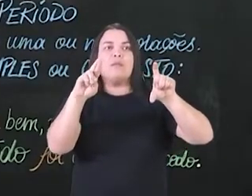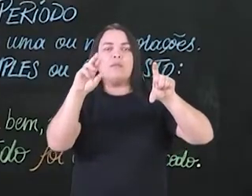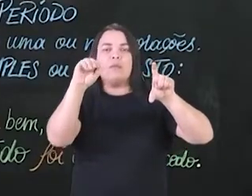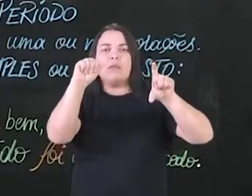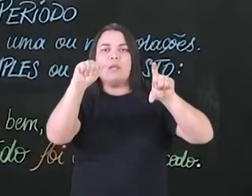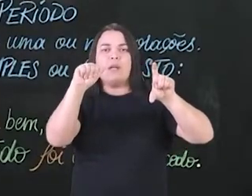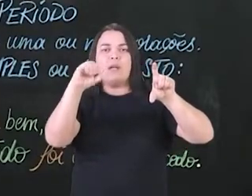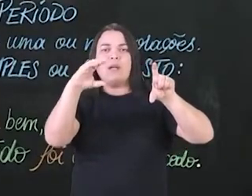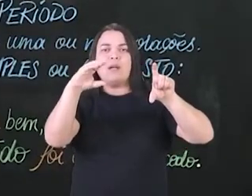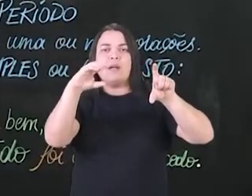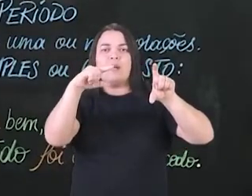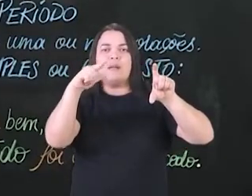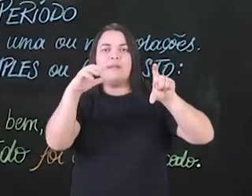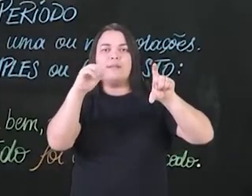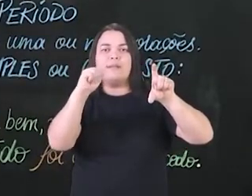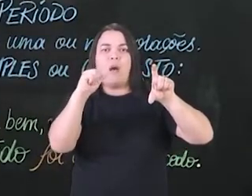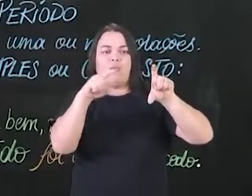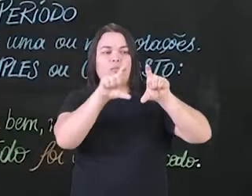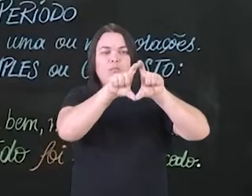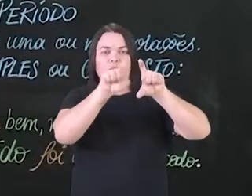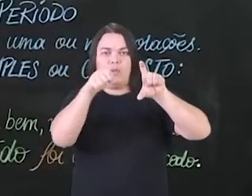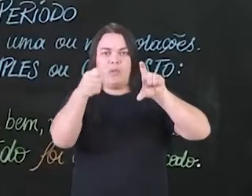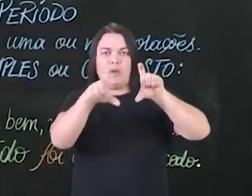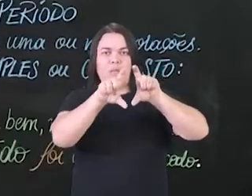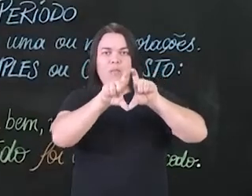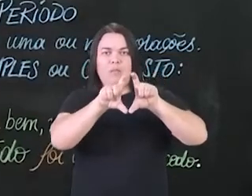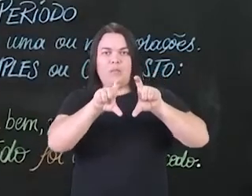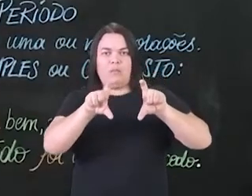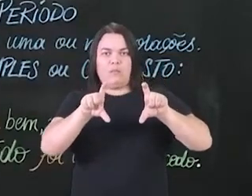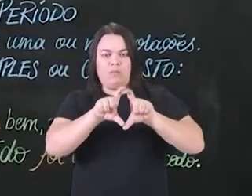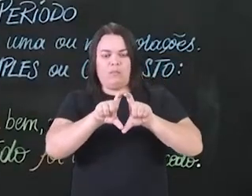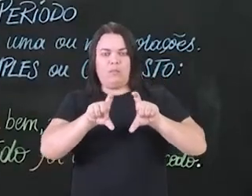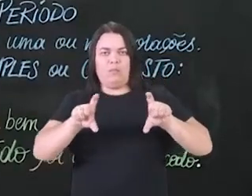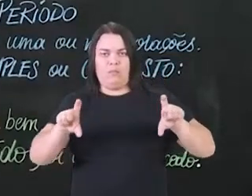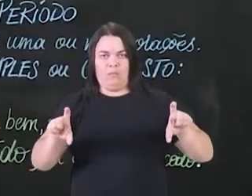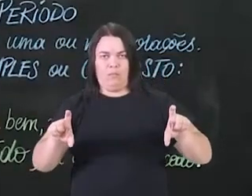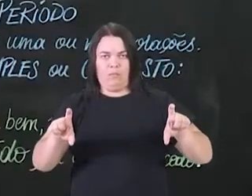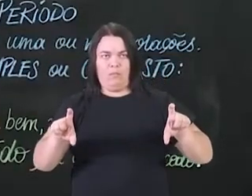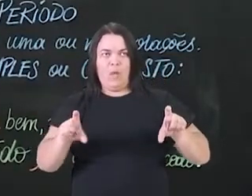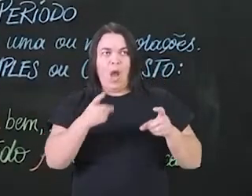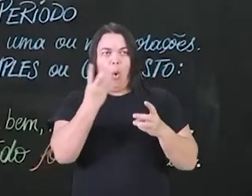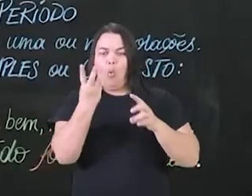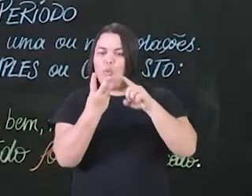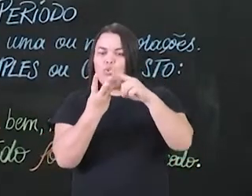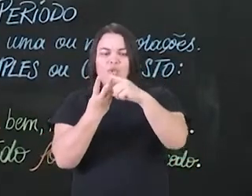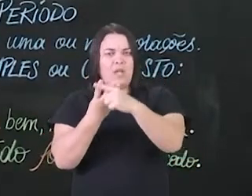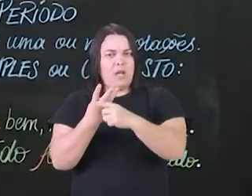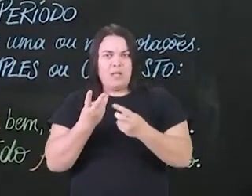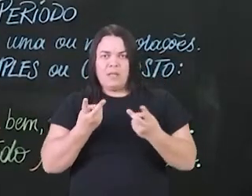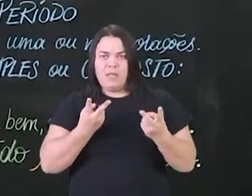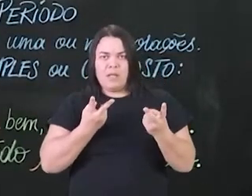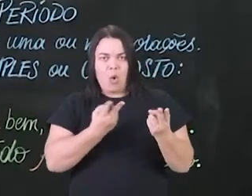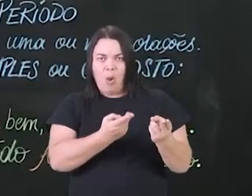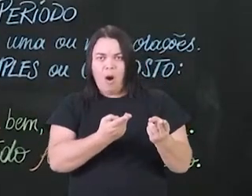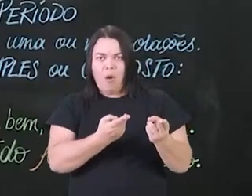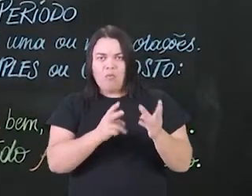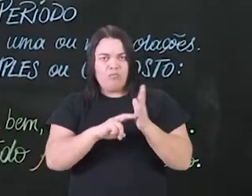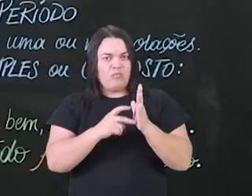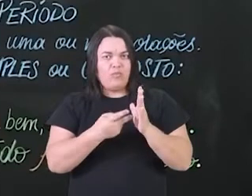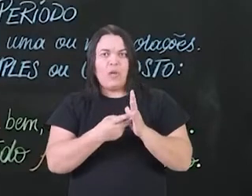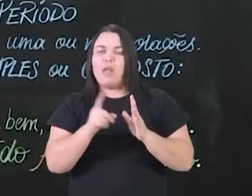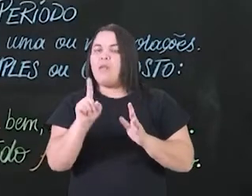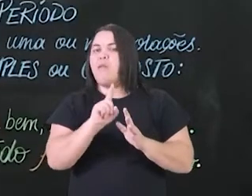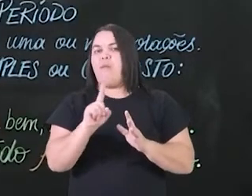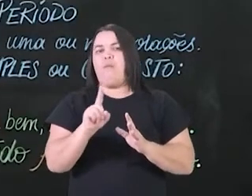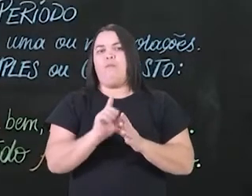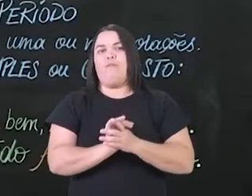a gente utiliza esses termos como se fossem sinônimos, como se tivessem o mesmo significado, mas isso não está correto. A gente tem que entender qual é